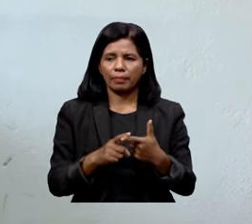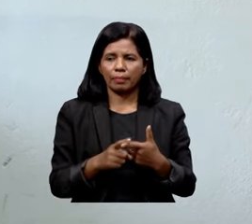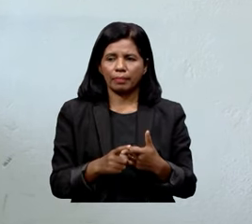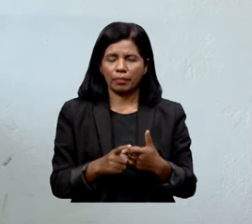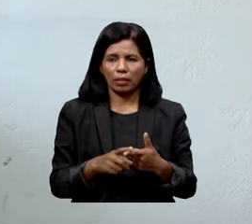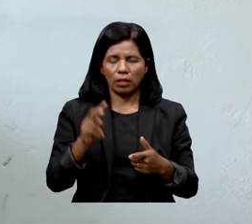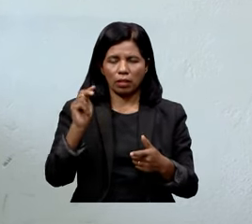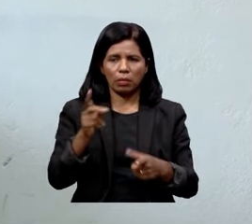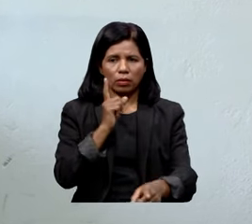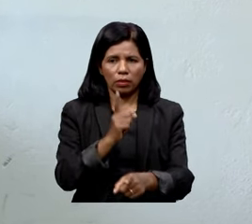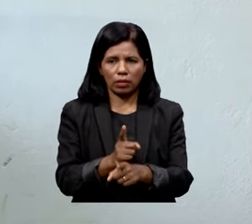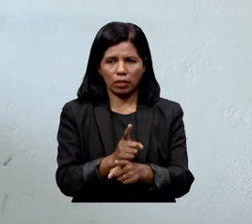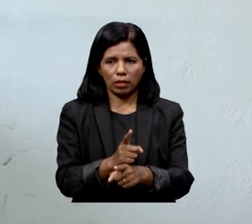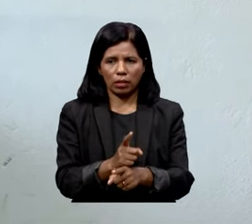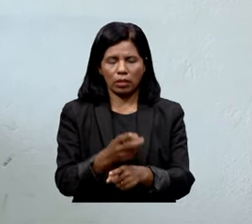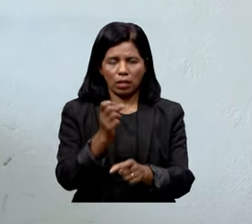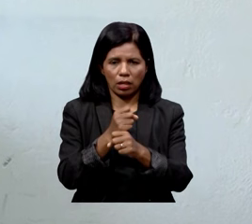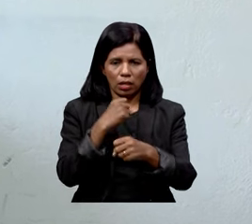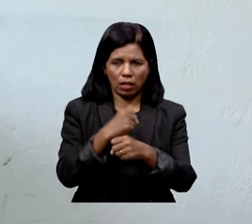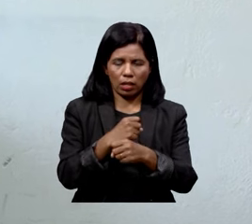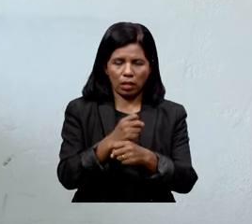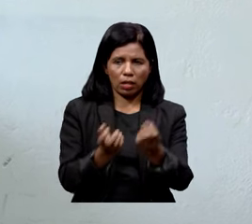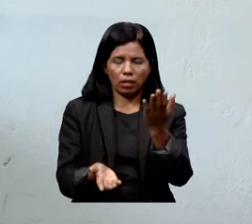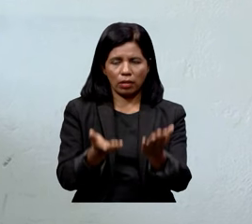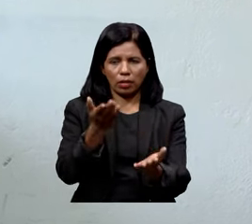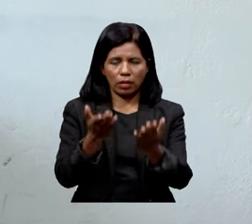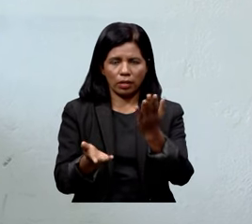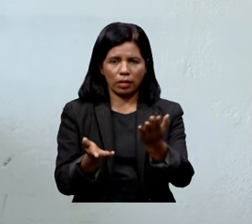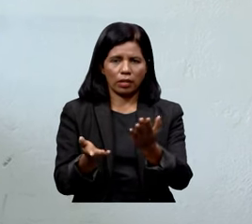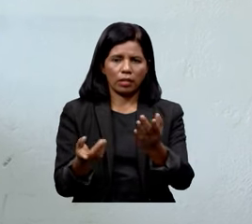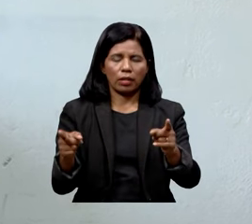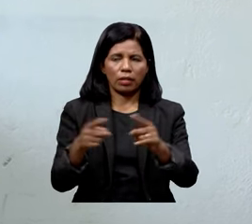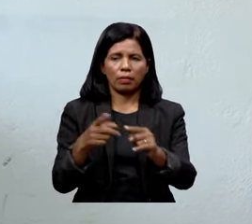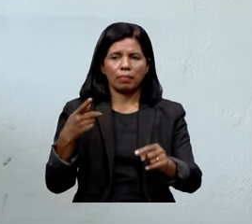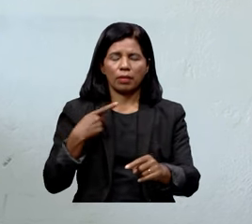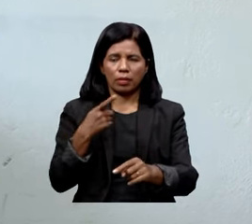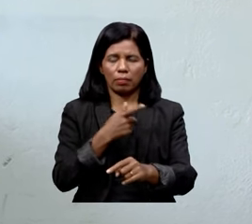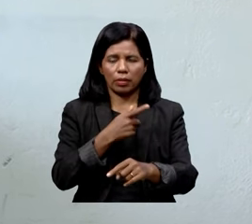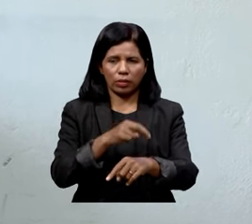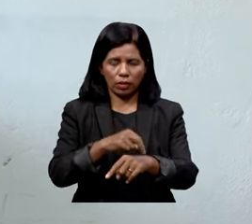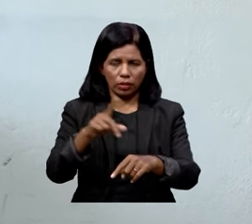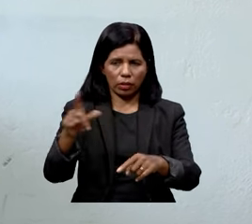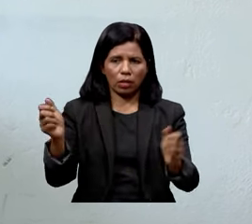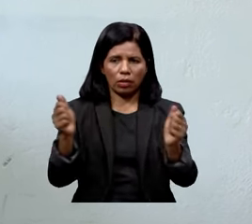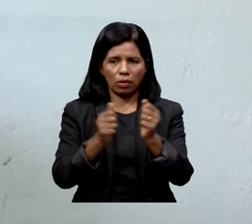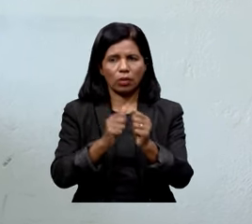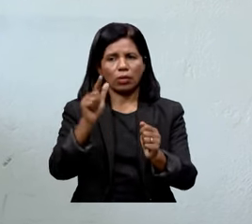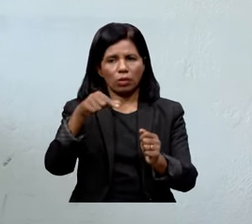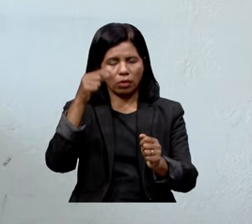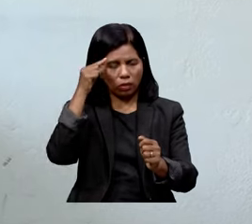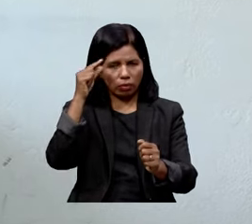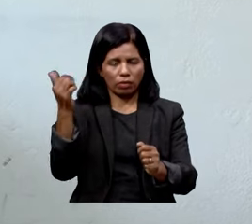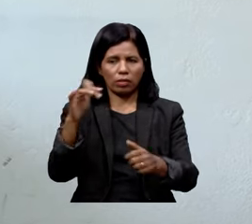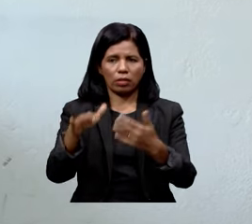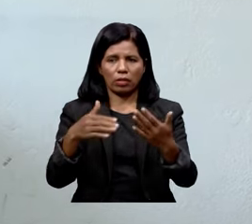Minha Macturlos, halo, balanço entre Parlamento Nacional e órgão